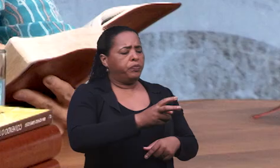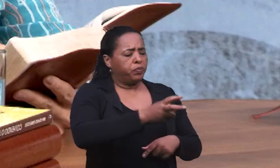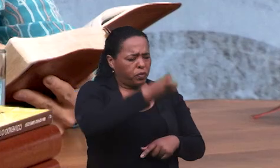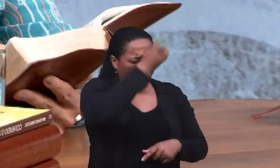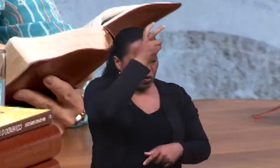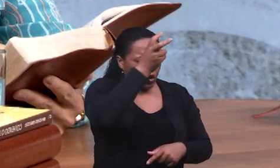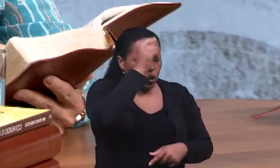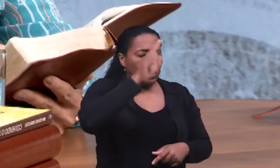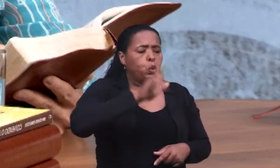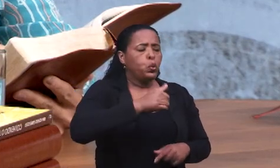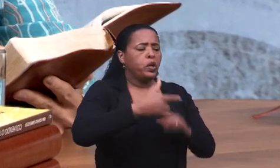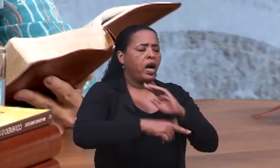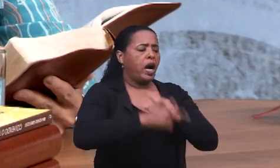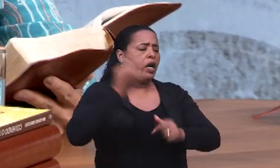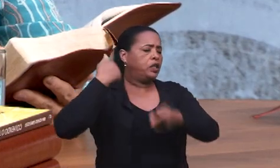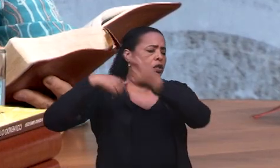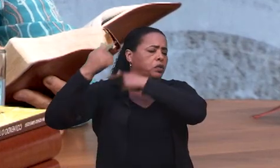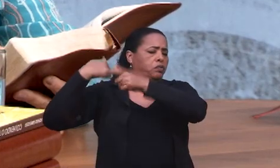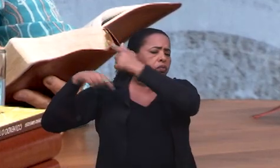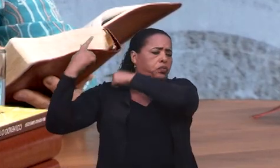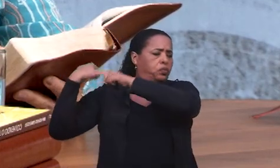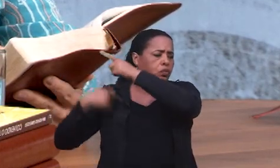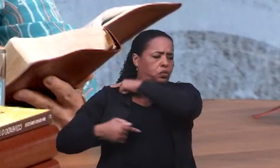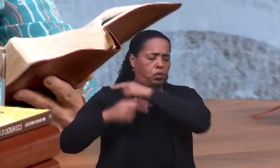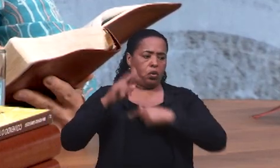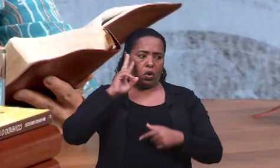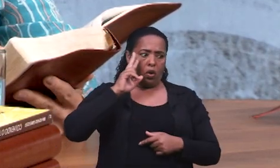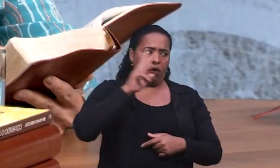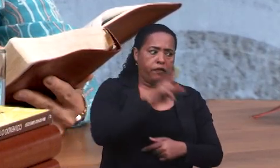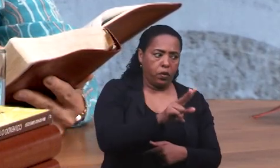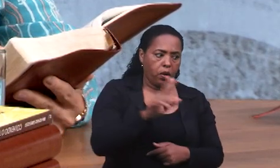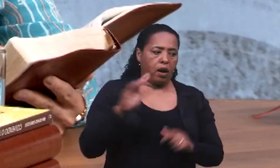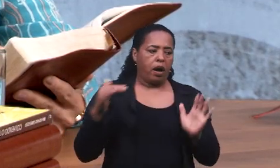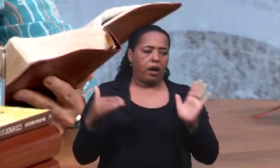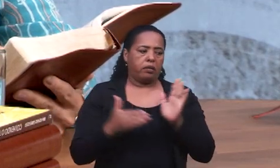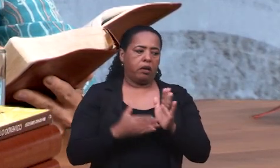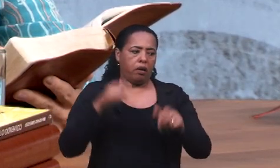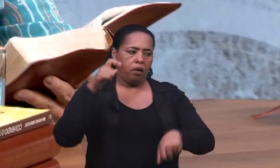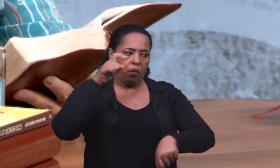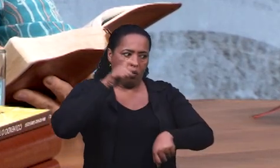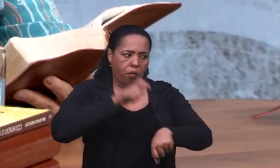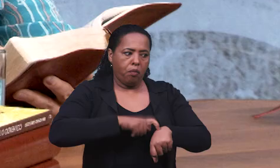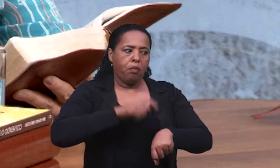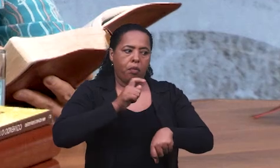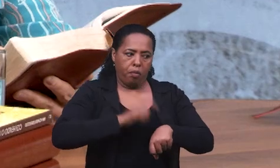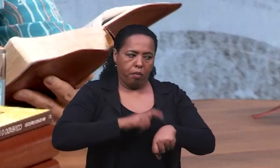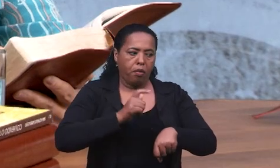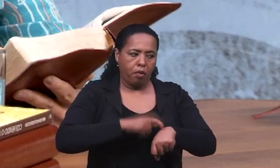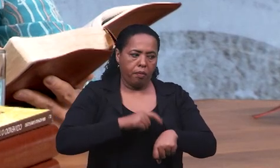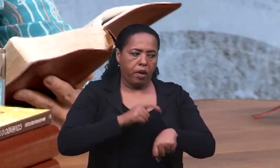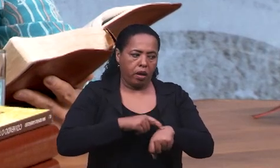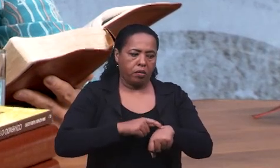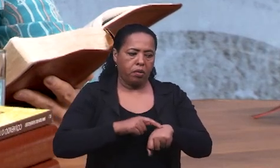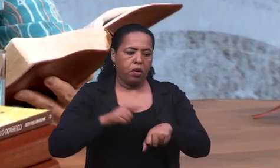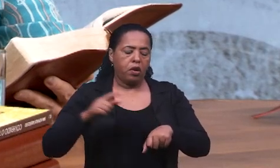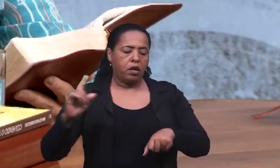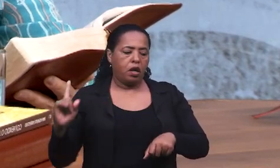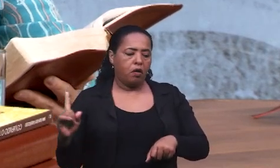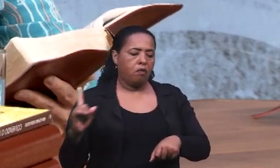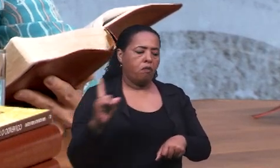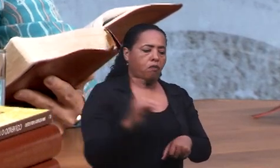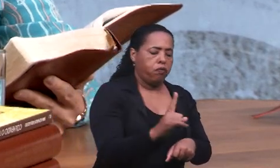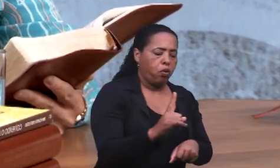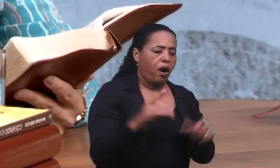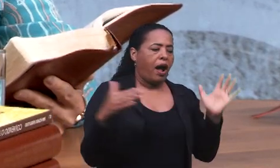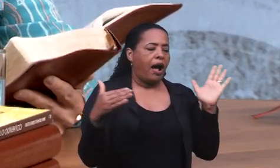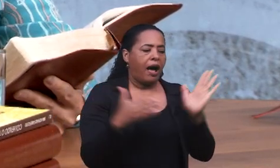pais, nem os pais de teus pais, desde o dia em que eles foram sobre a terra até